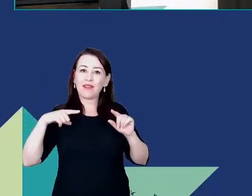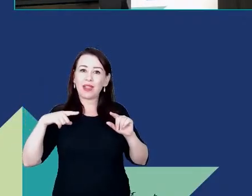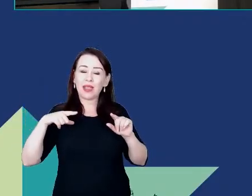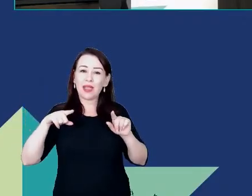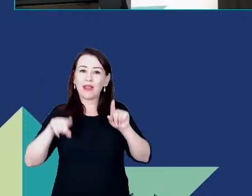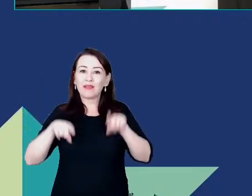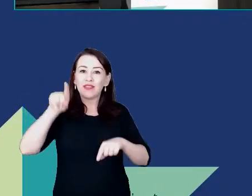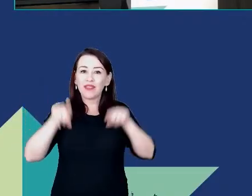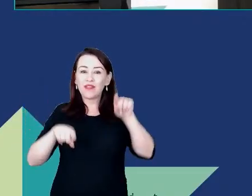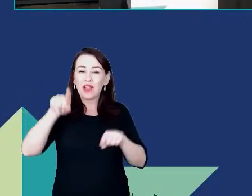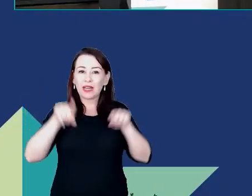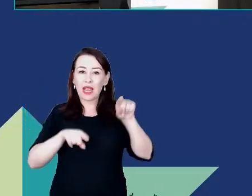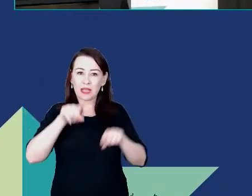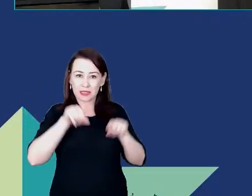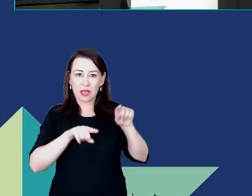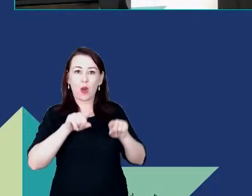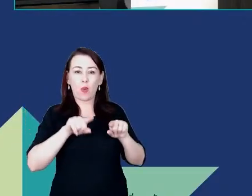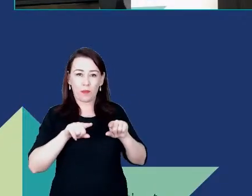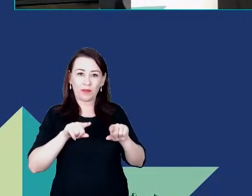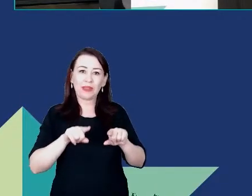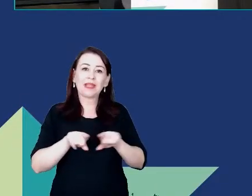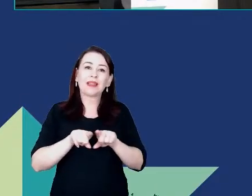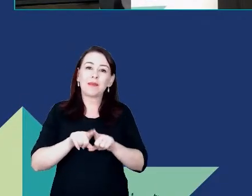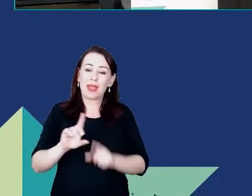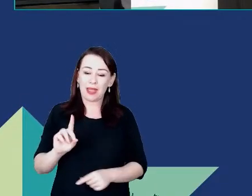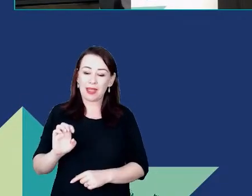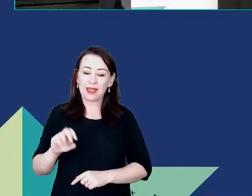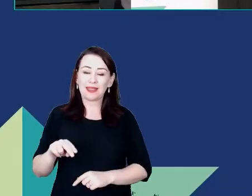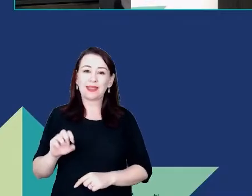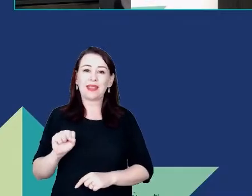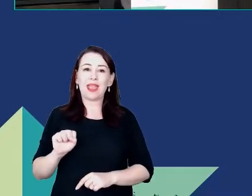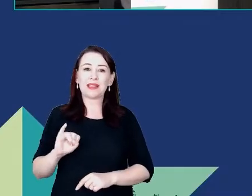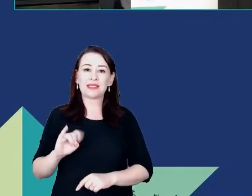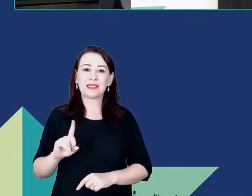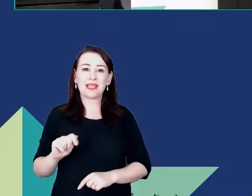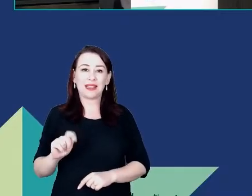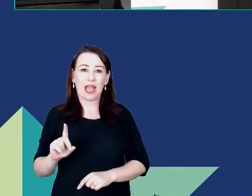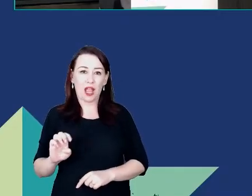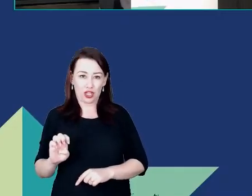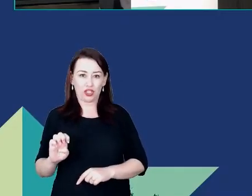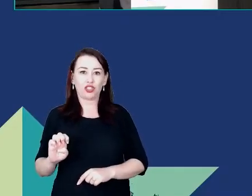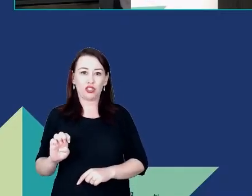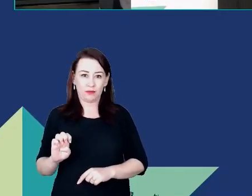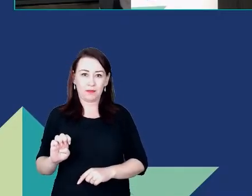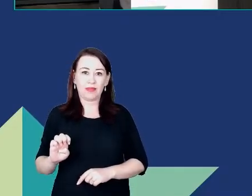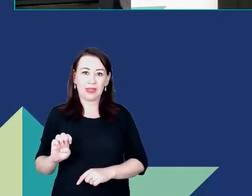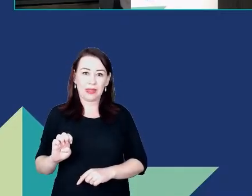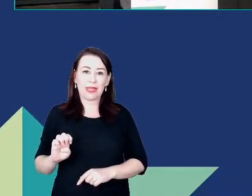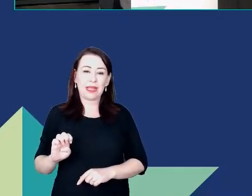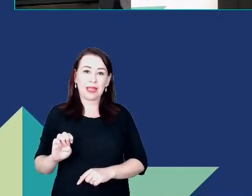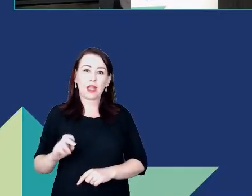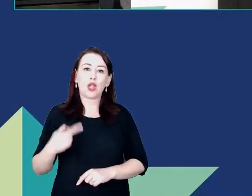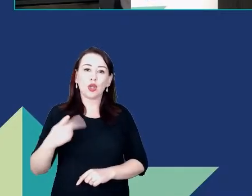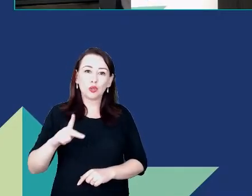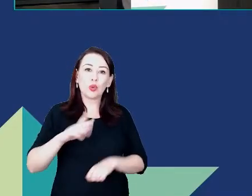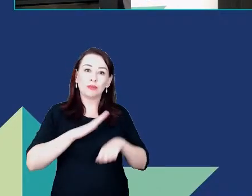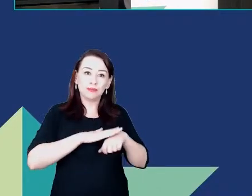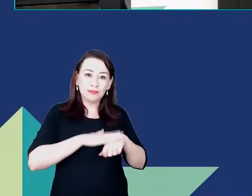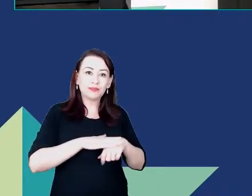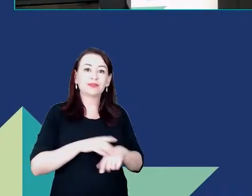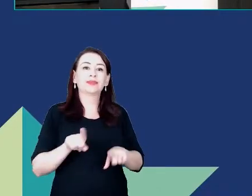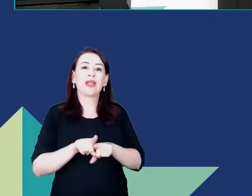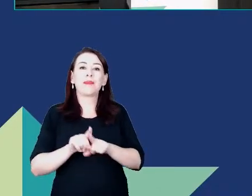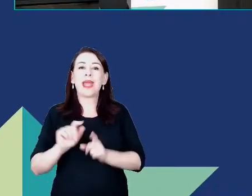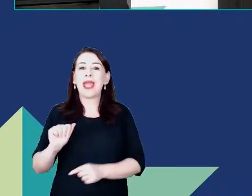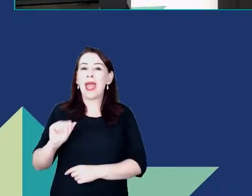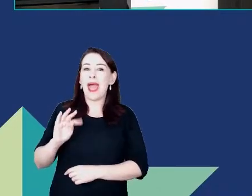massa específica dos grãos e a densidade, né, máxima do prócto e a densidade do aterro, né?